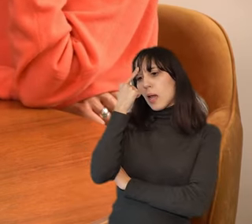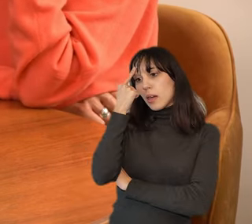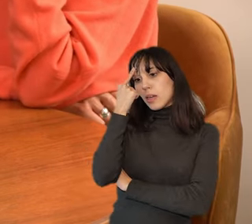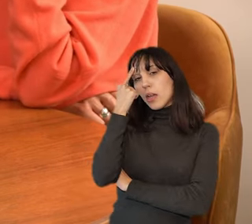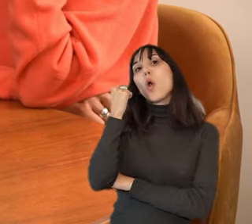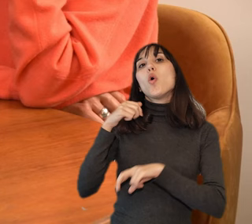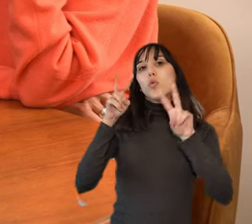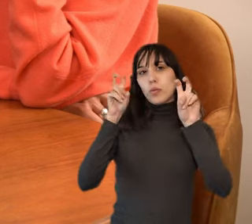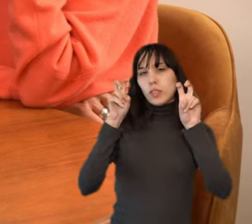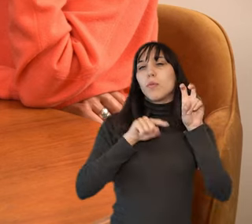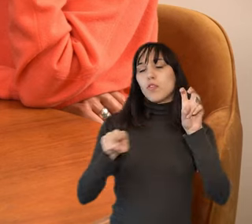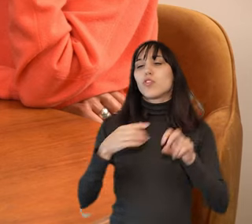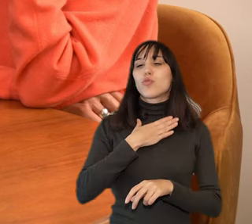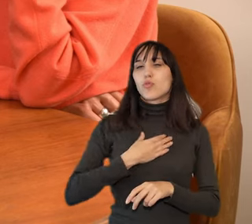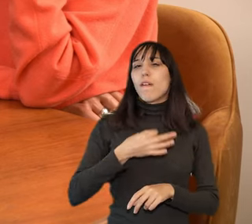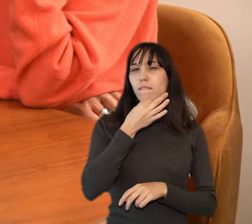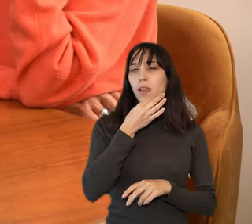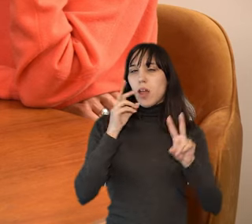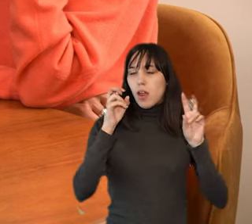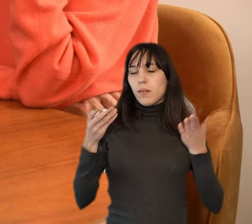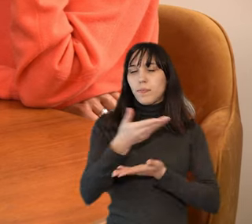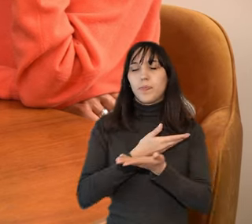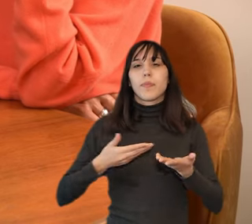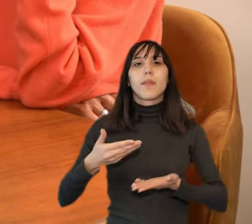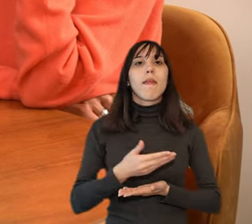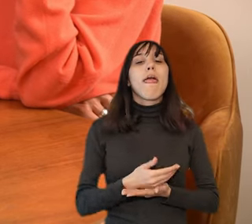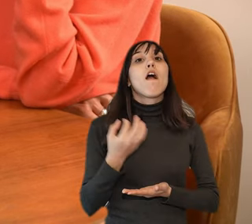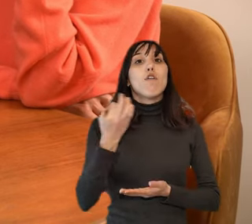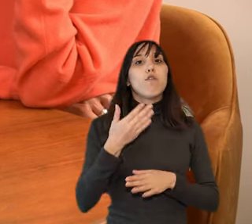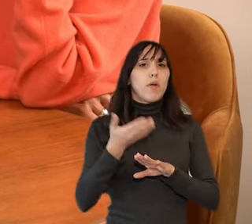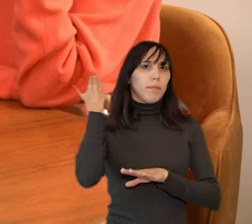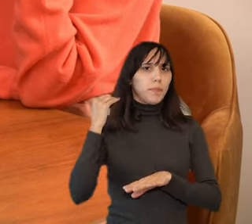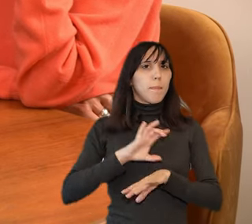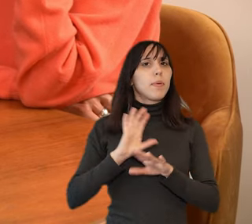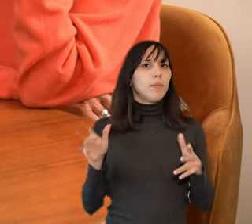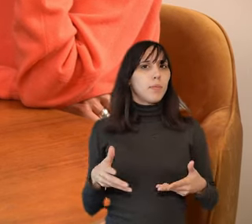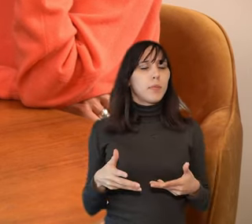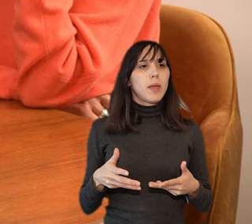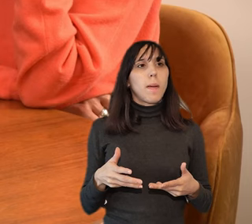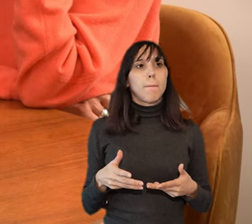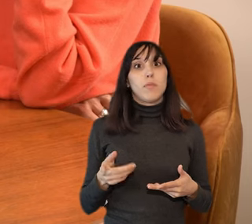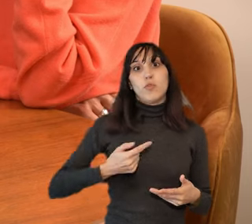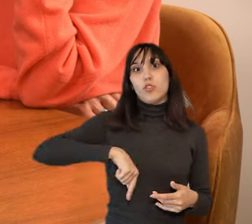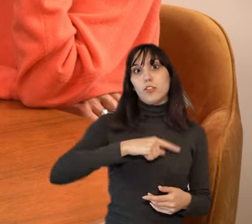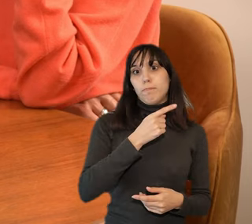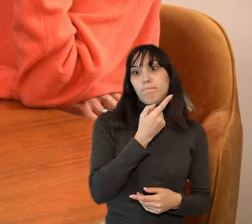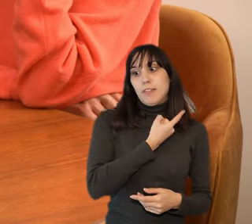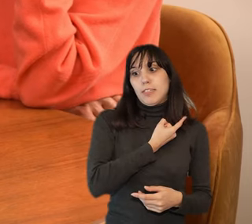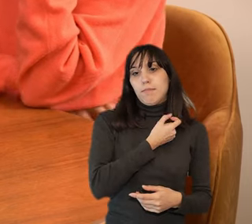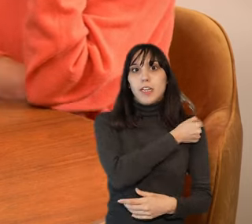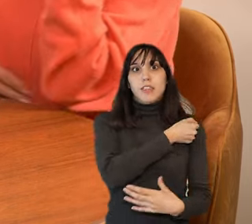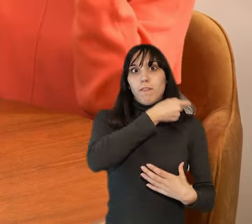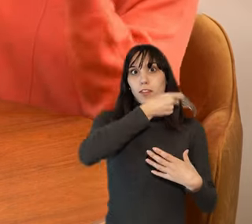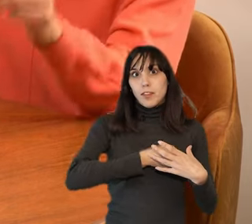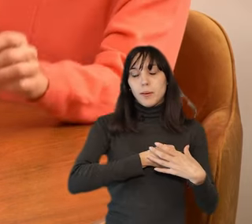que vocês vão gostar de falar que é quando nós estivemos na pandemia e que ficamos todos